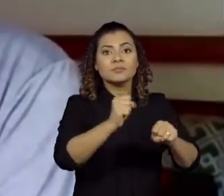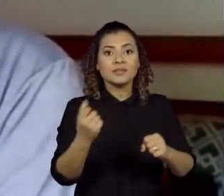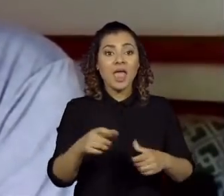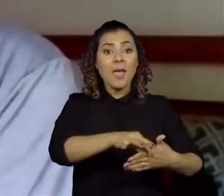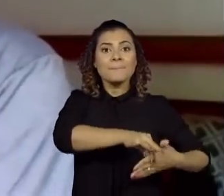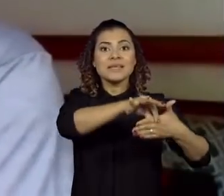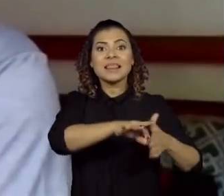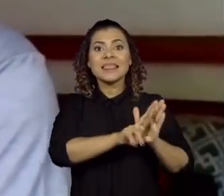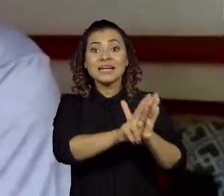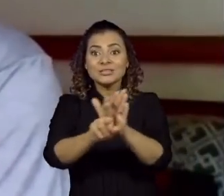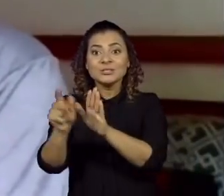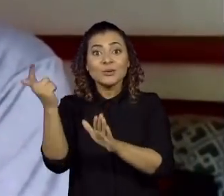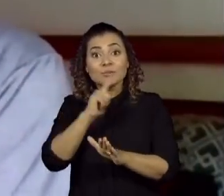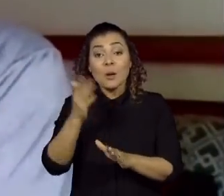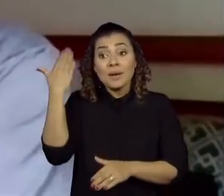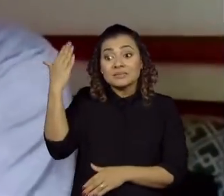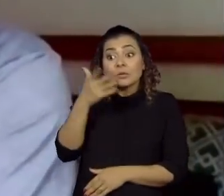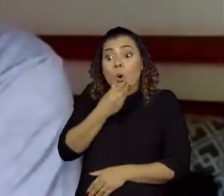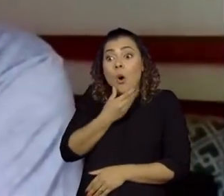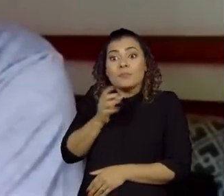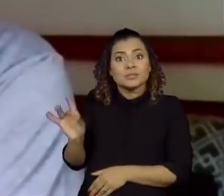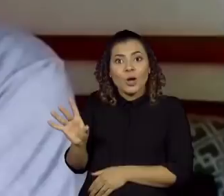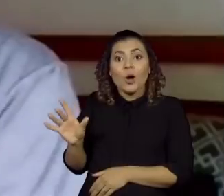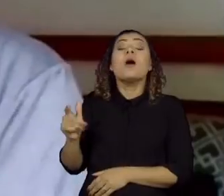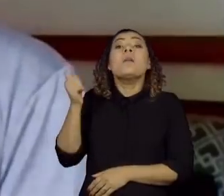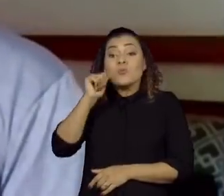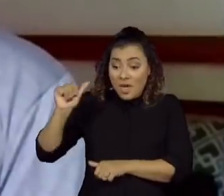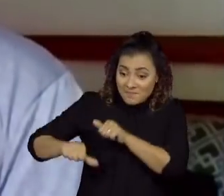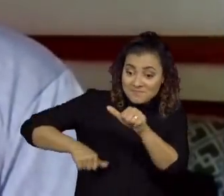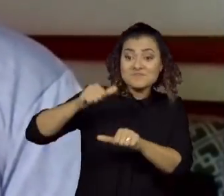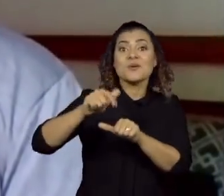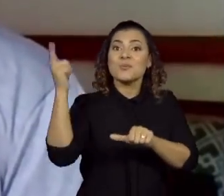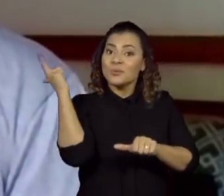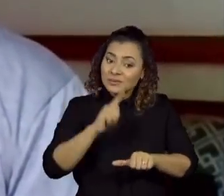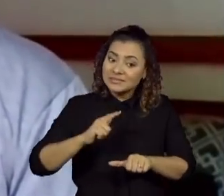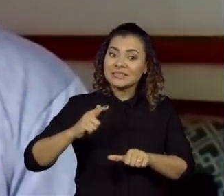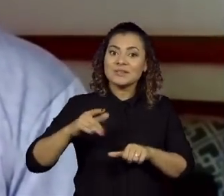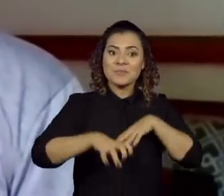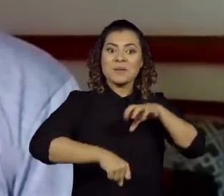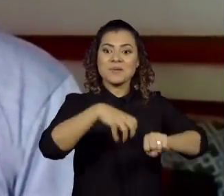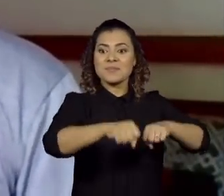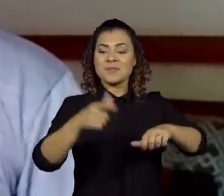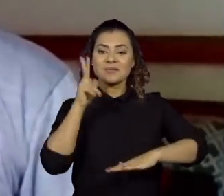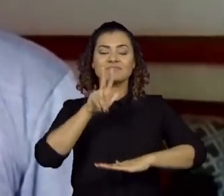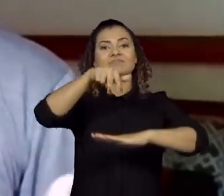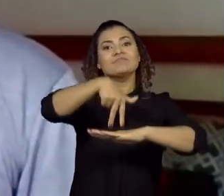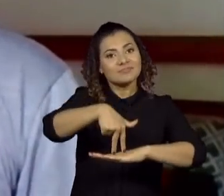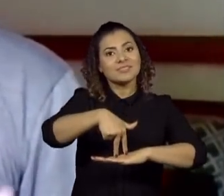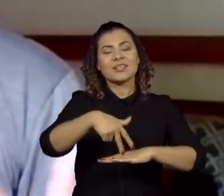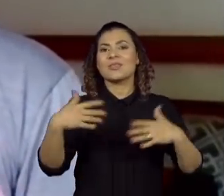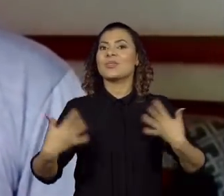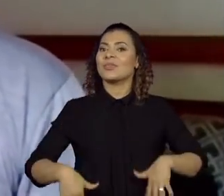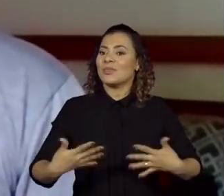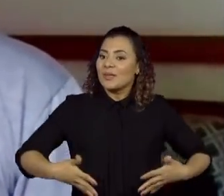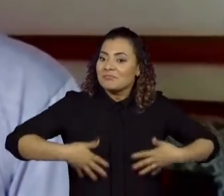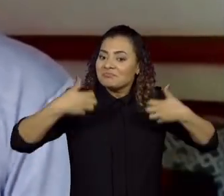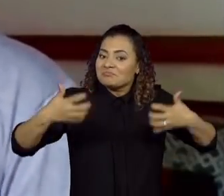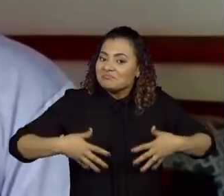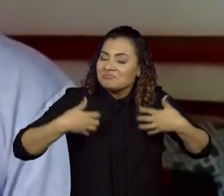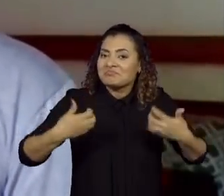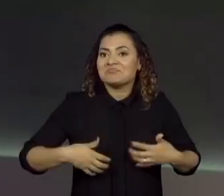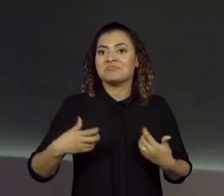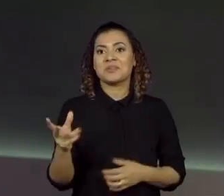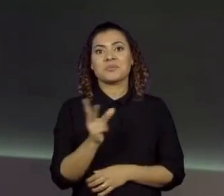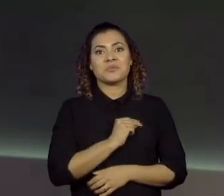era impensável, tipo, há alguns anos atrás, e foi muito animador, assim,